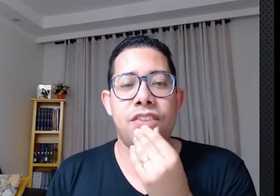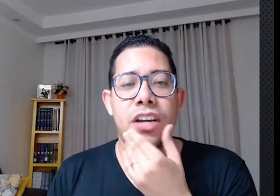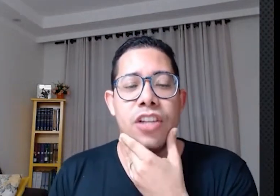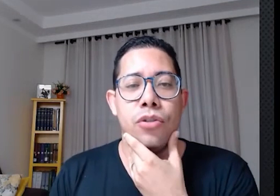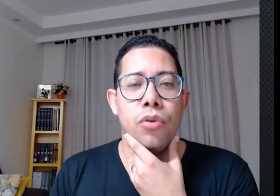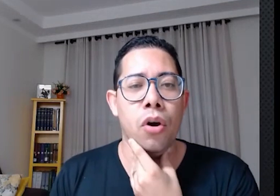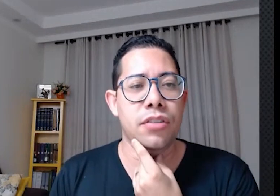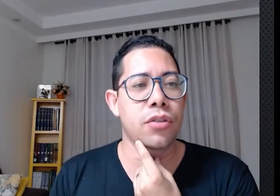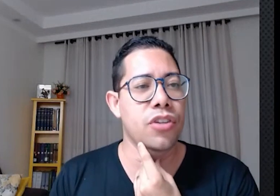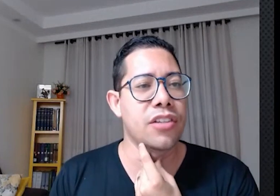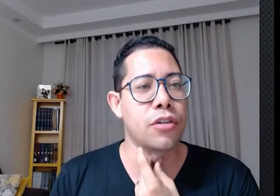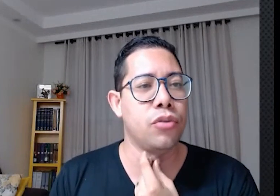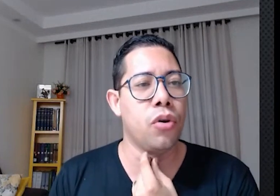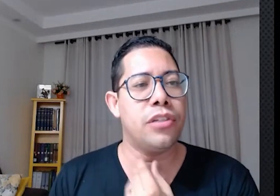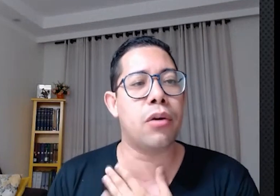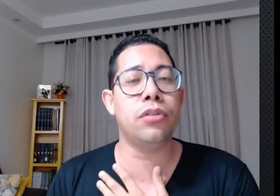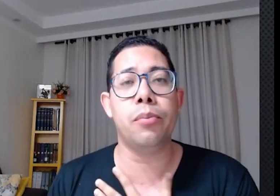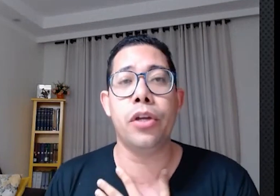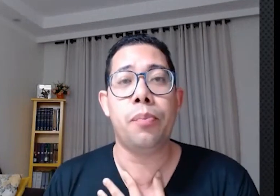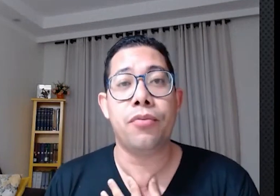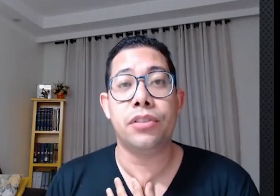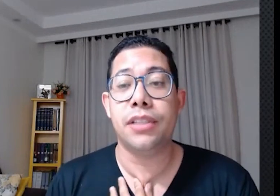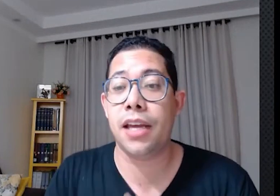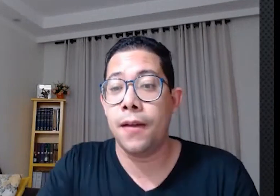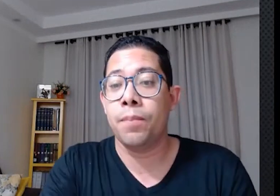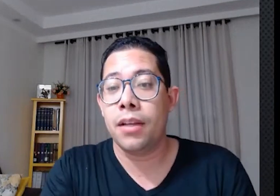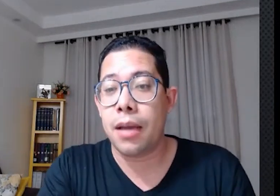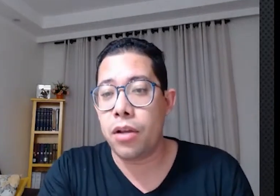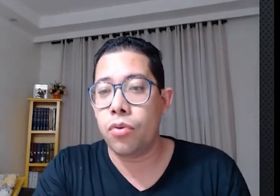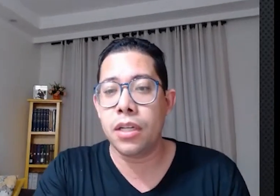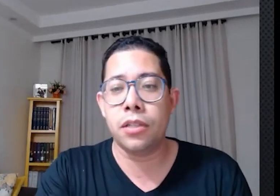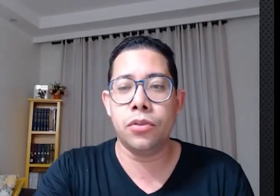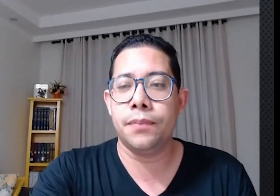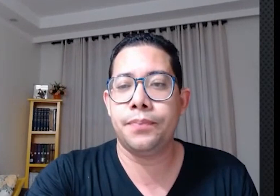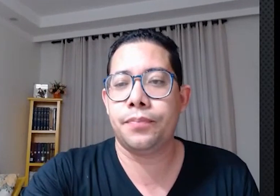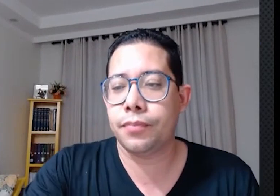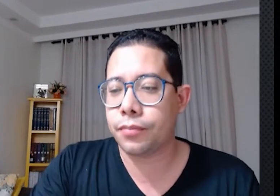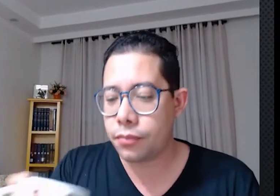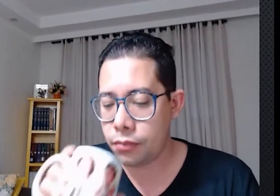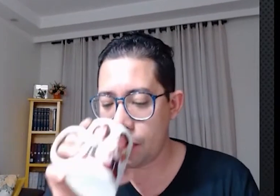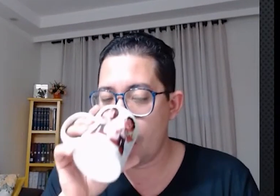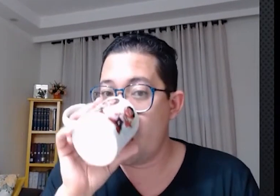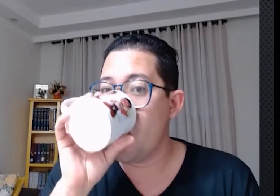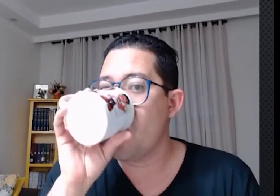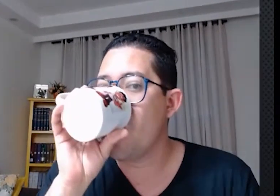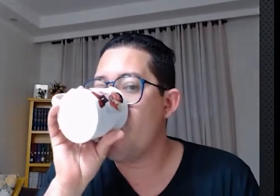Se essas dicas te ajudou, se isso já te ajudou, já contribuiu para você, tá melhorando.